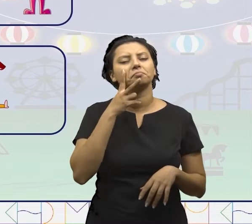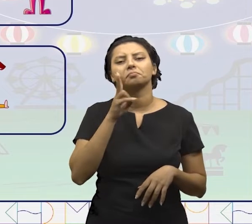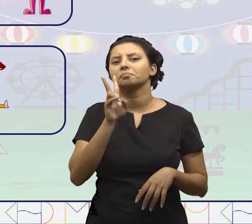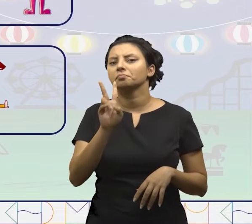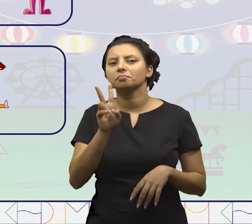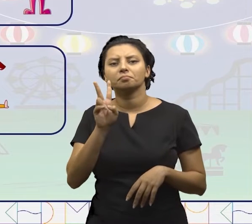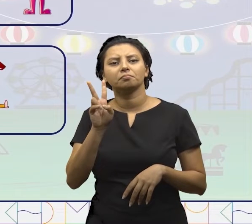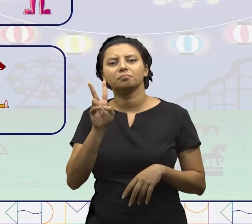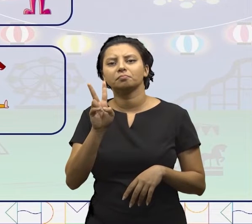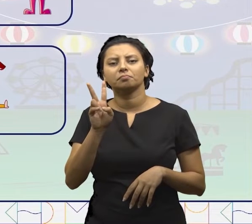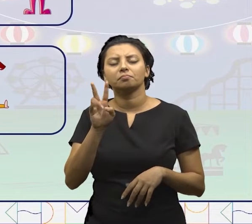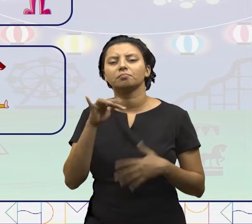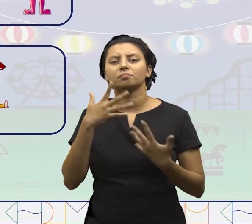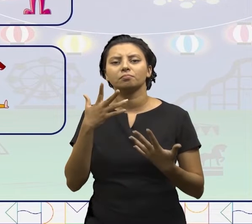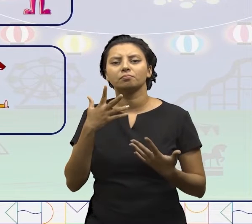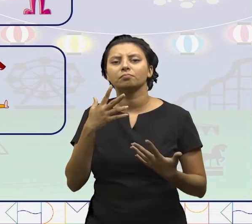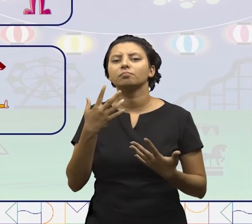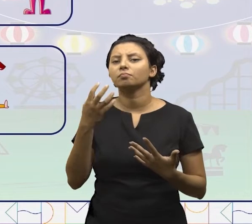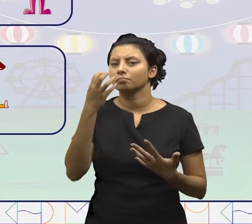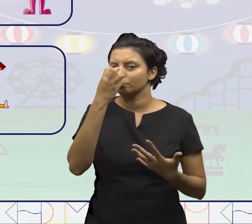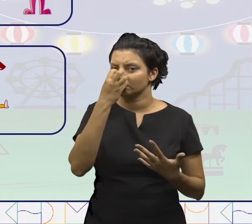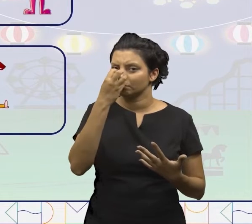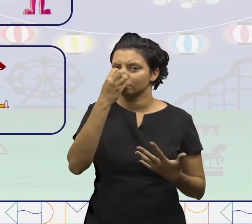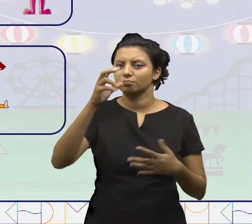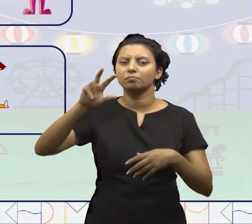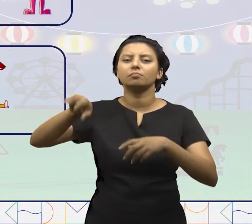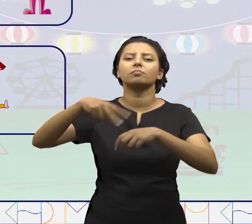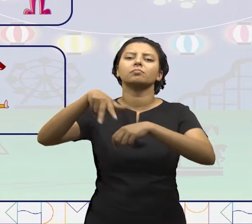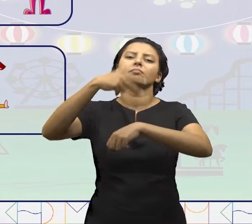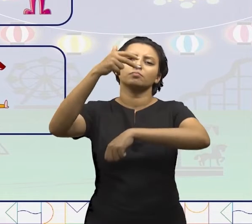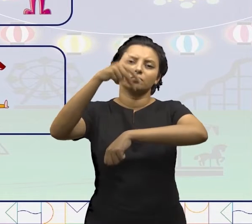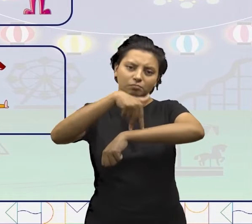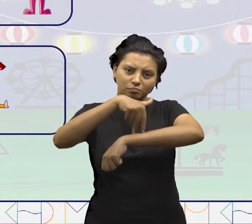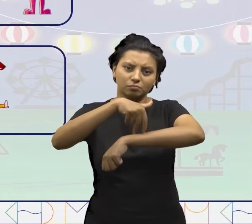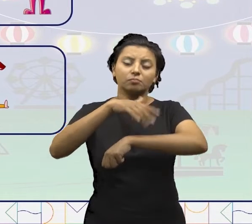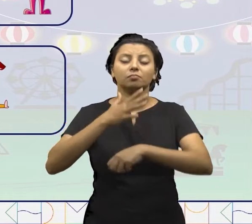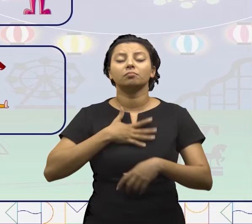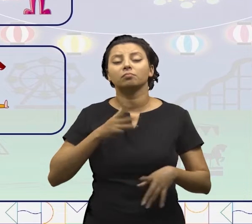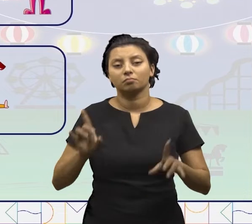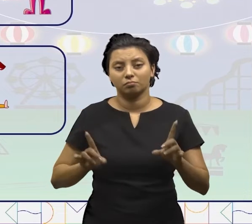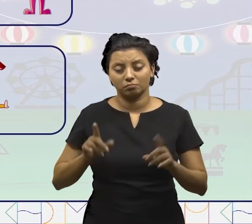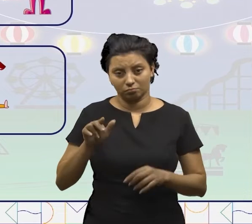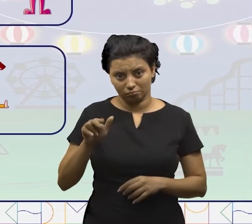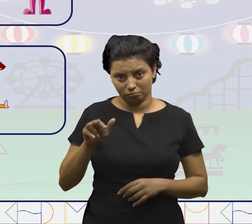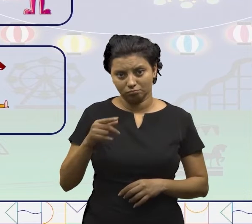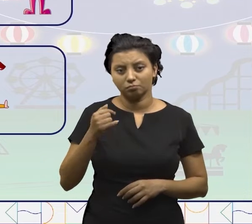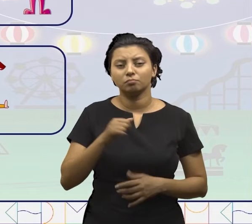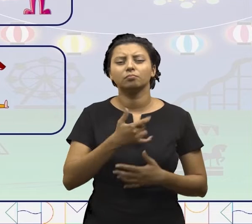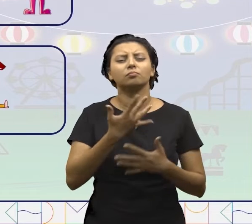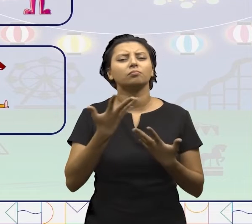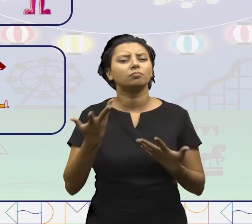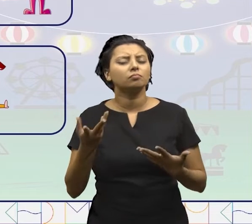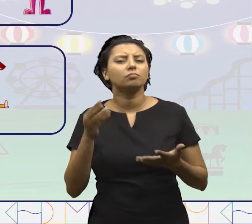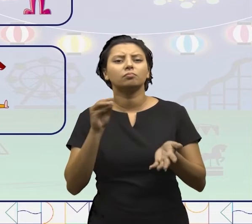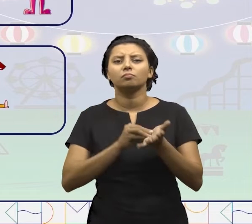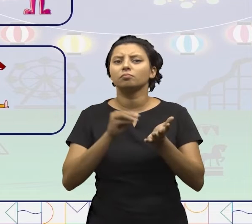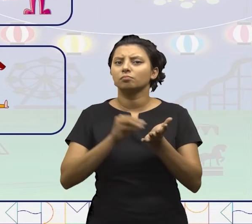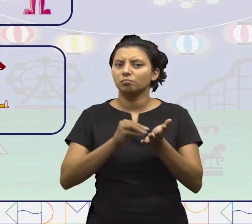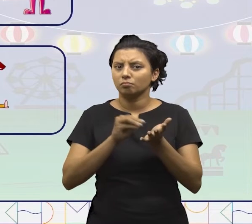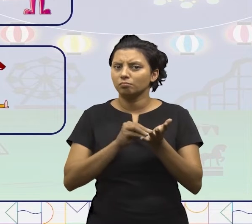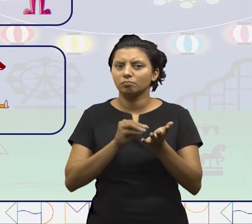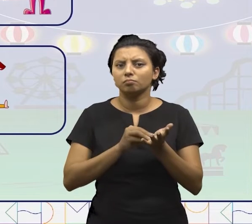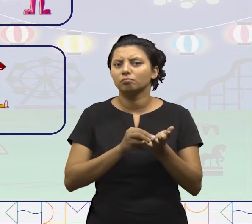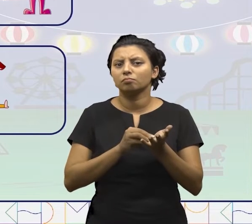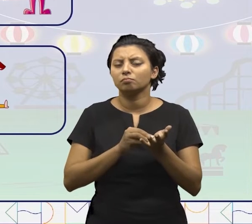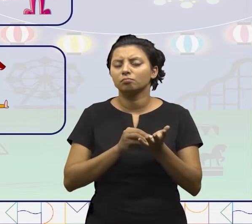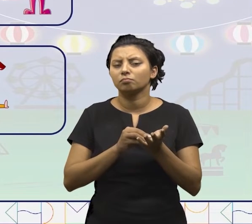não assistiu ao show do palhaço cambalhota. Já minha irmã, quais foram os shows que